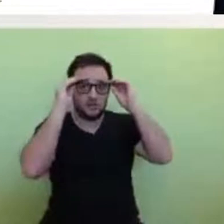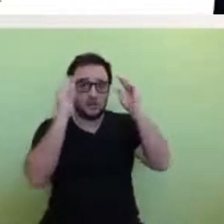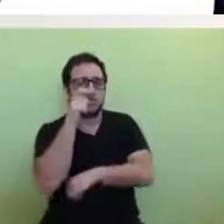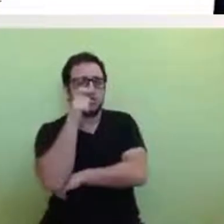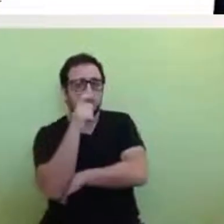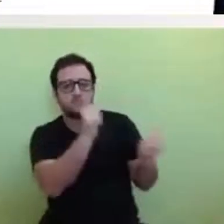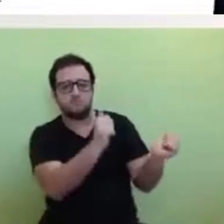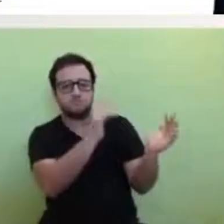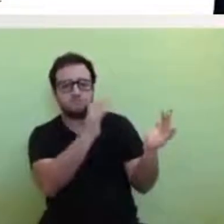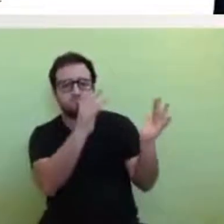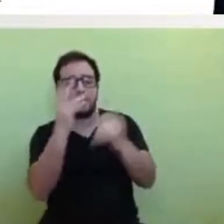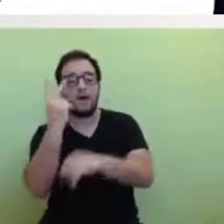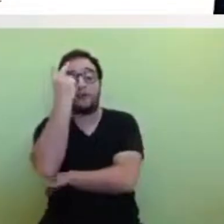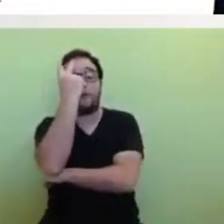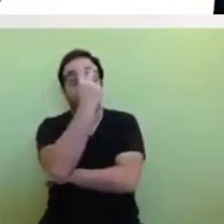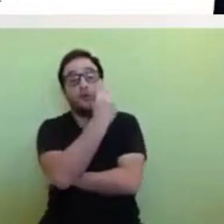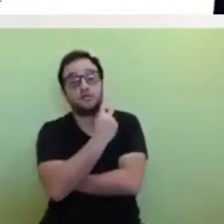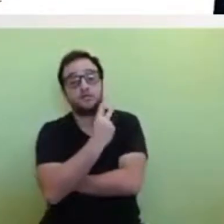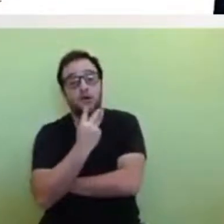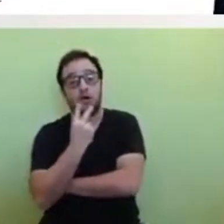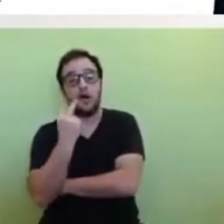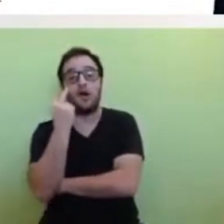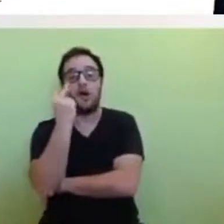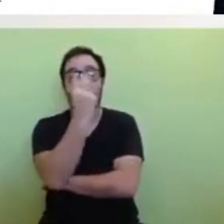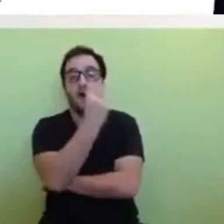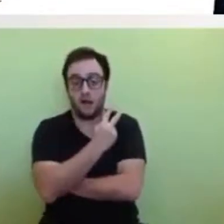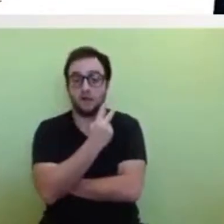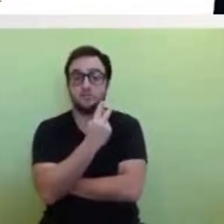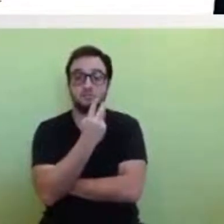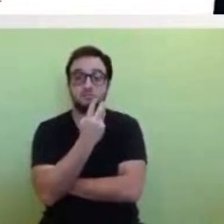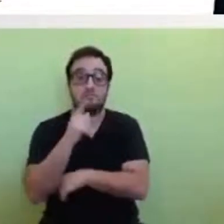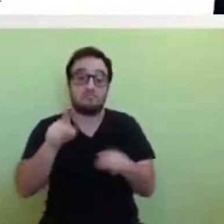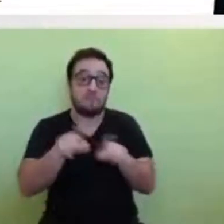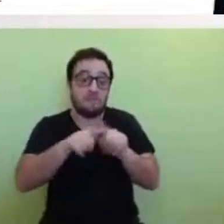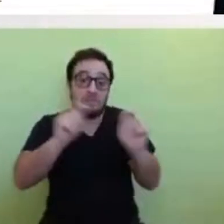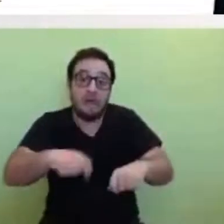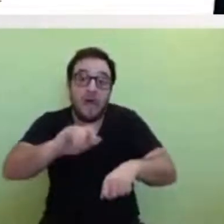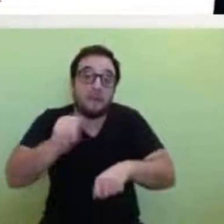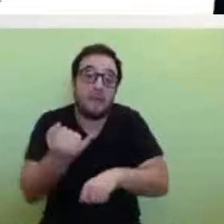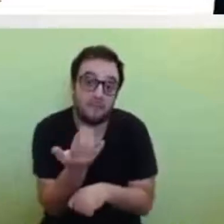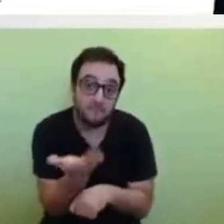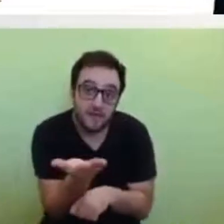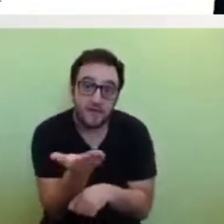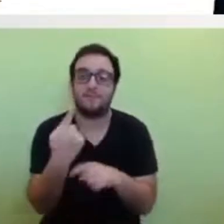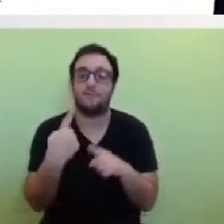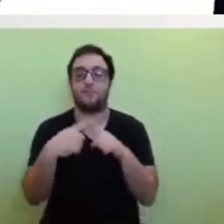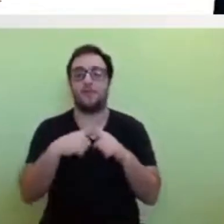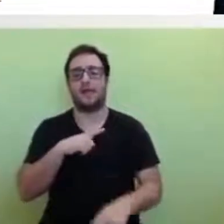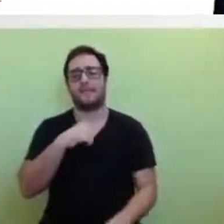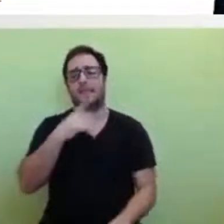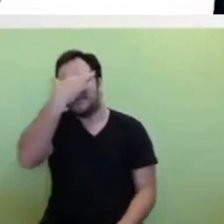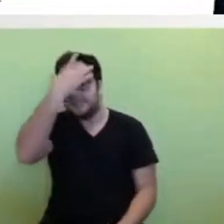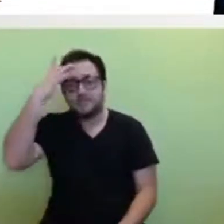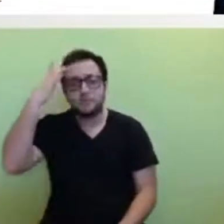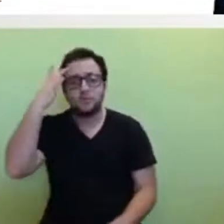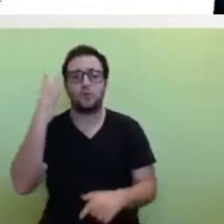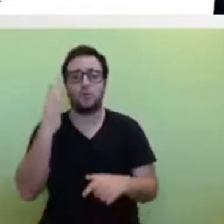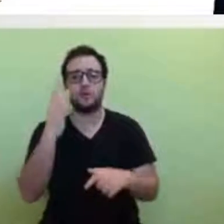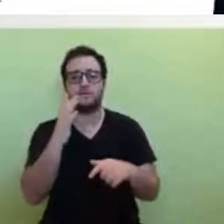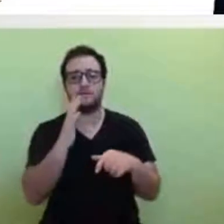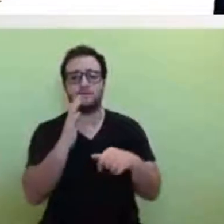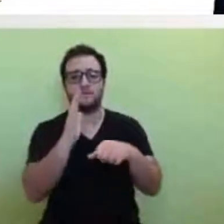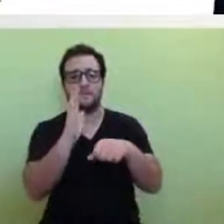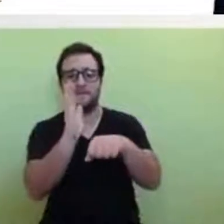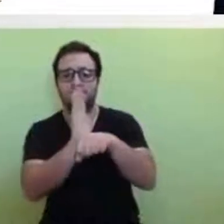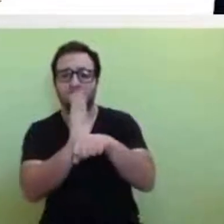Libras, né? É realmente útil? Cumpre o papel? Porque geralmente quem assiste vídeos em Libras que passam de 15 minutos, e